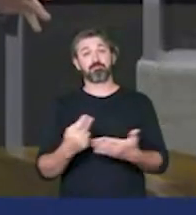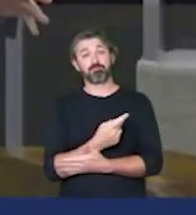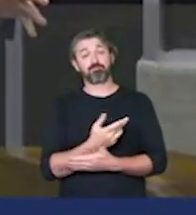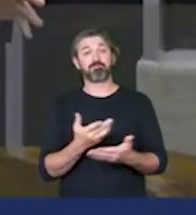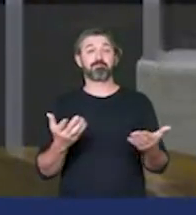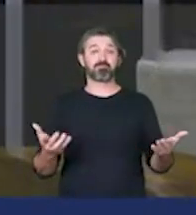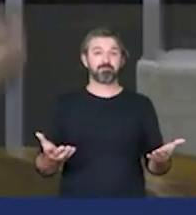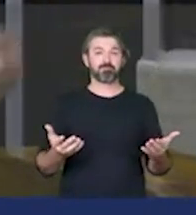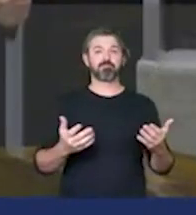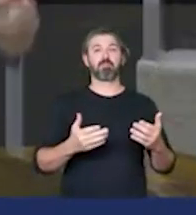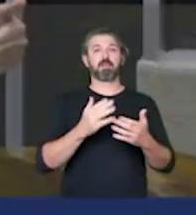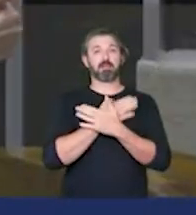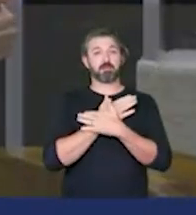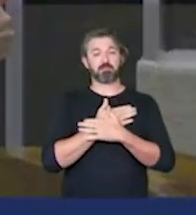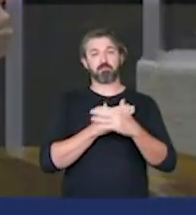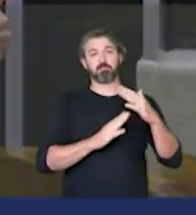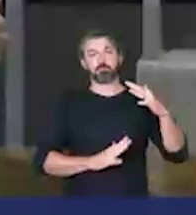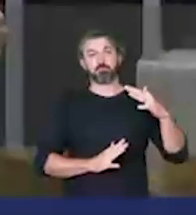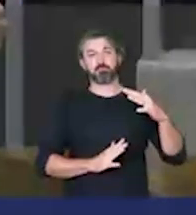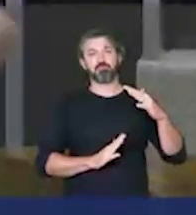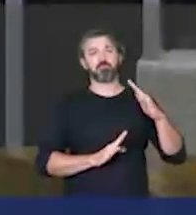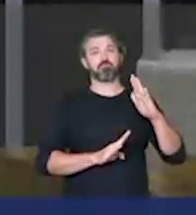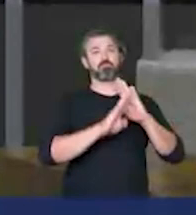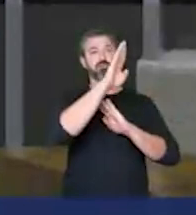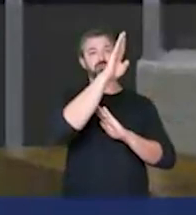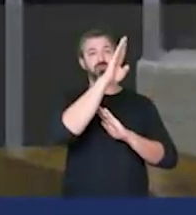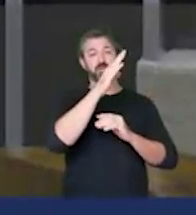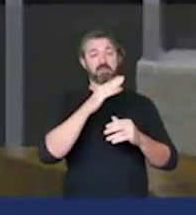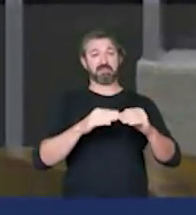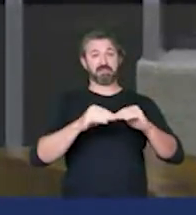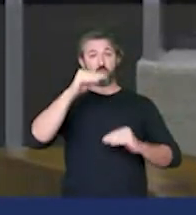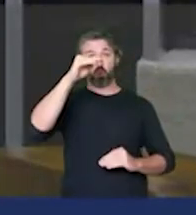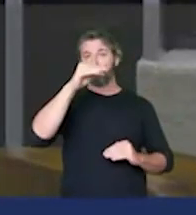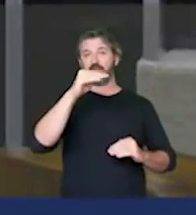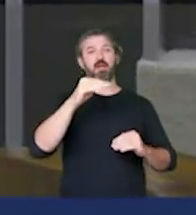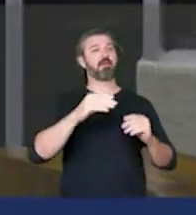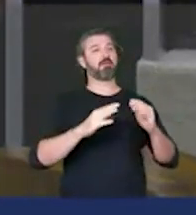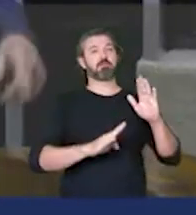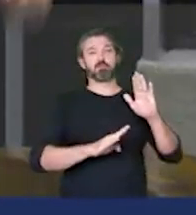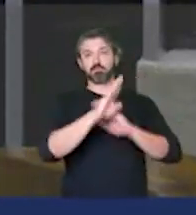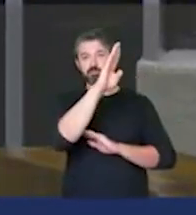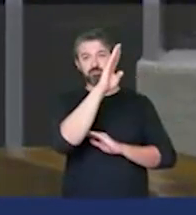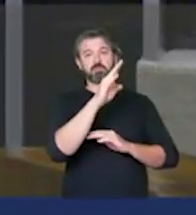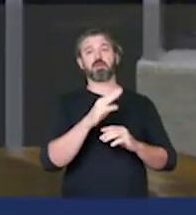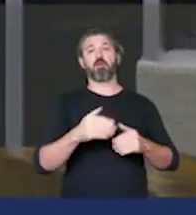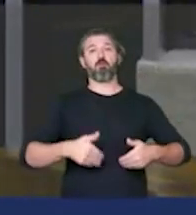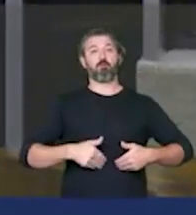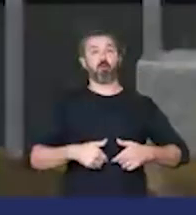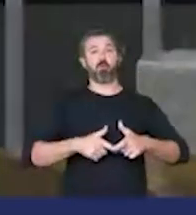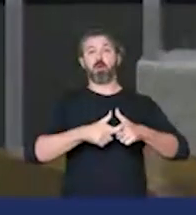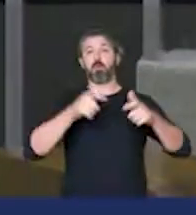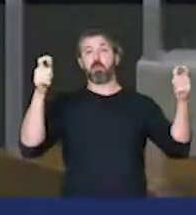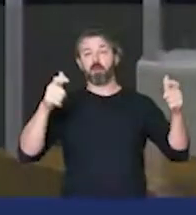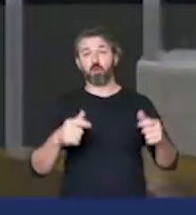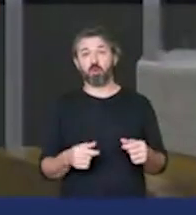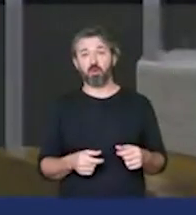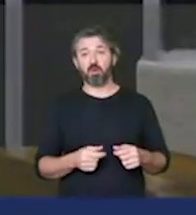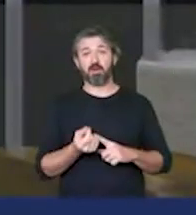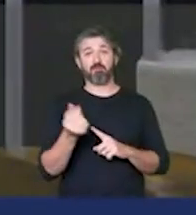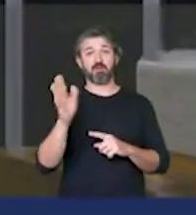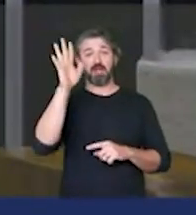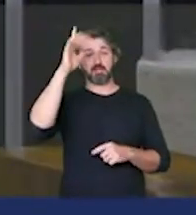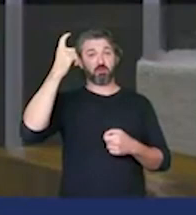Aconteceu que aumentou o desemprego, aumentou a desigualdade, cresceu a fome, voltou